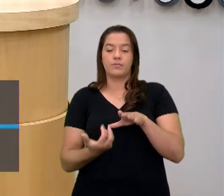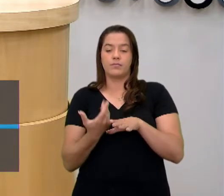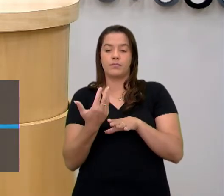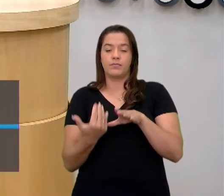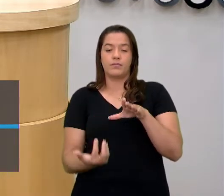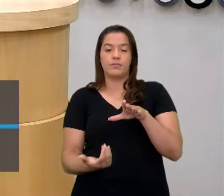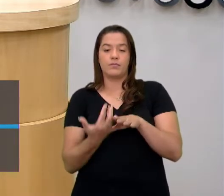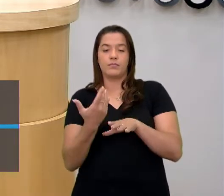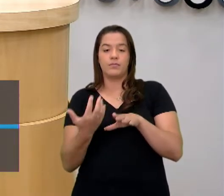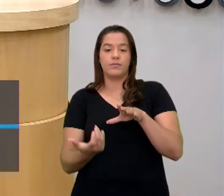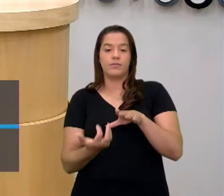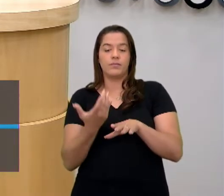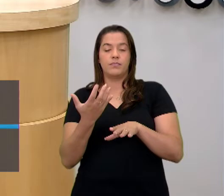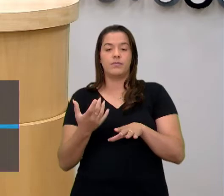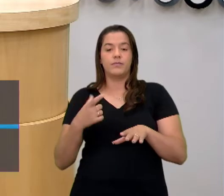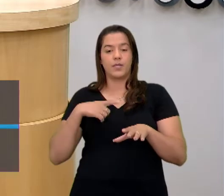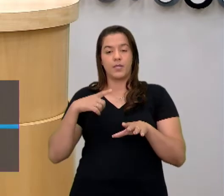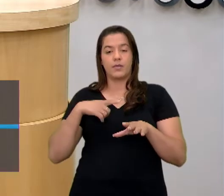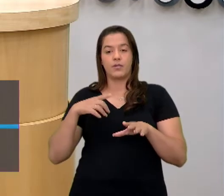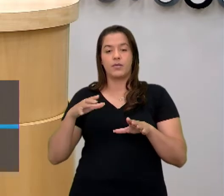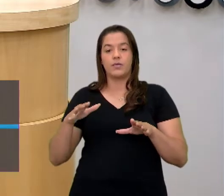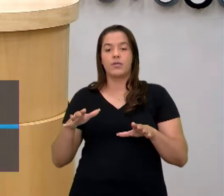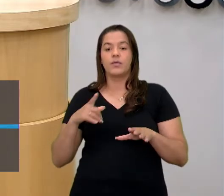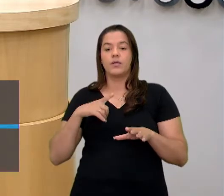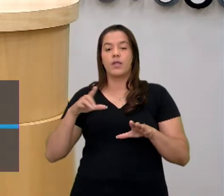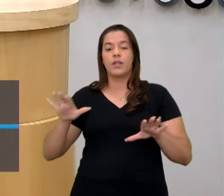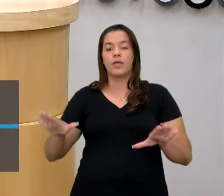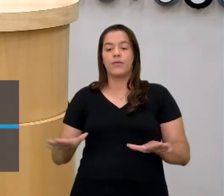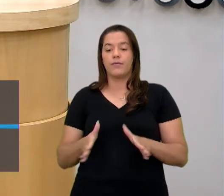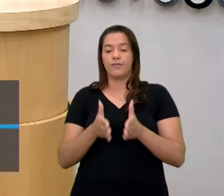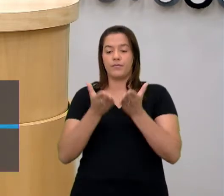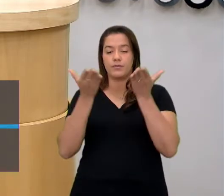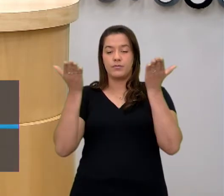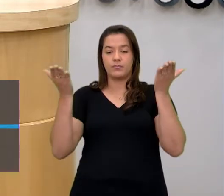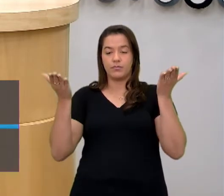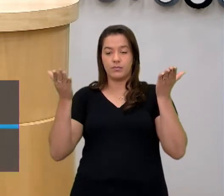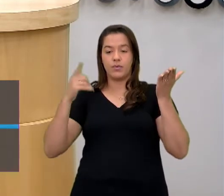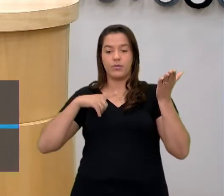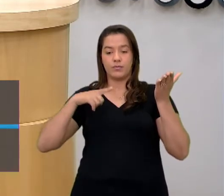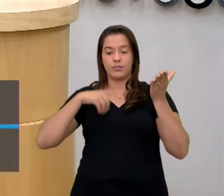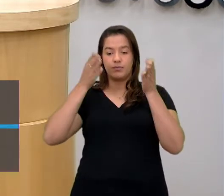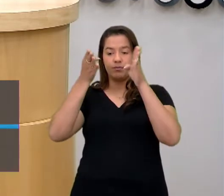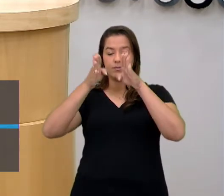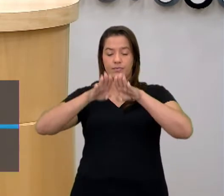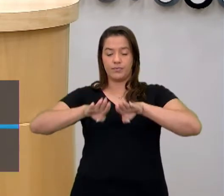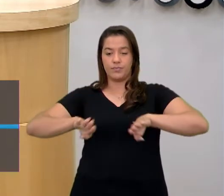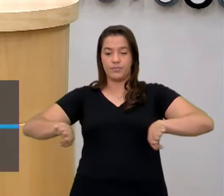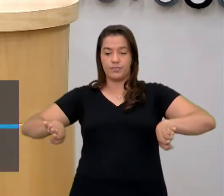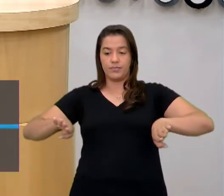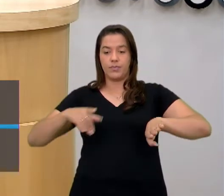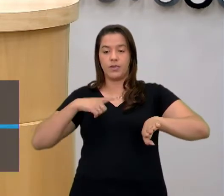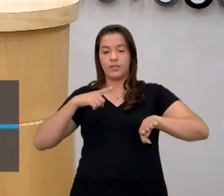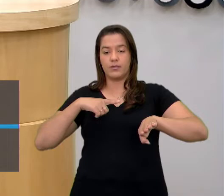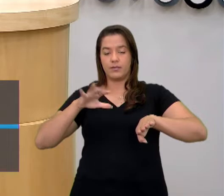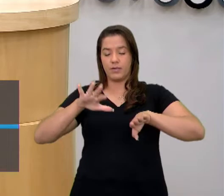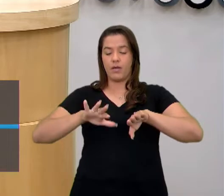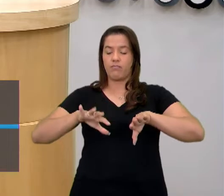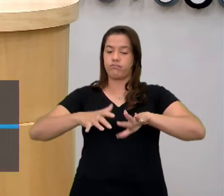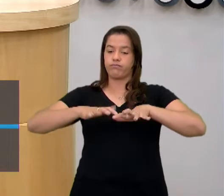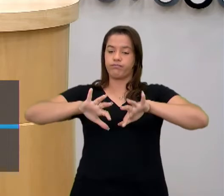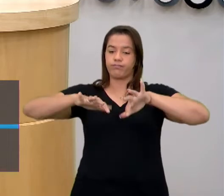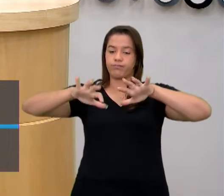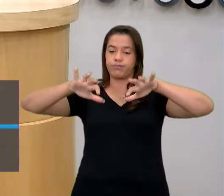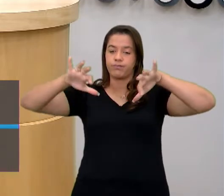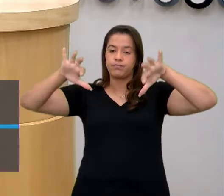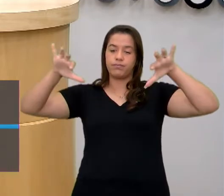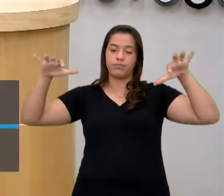saindo constantemente, como a formação das cadeias montanhosas aí das dorsais, cada vez mais elas vão aumentando.